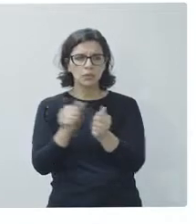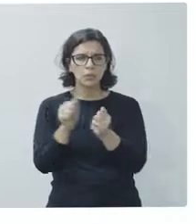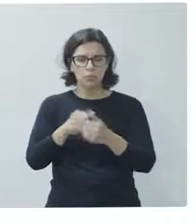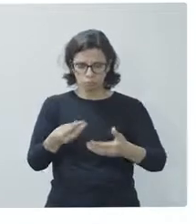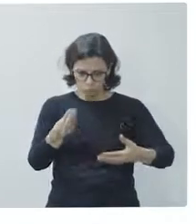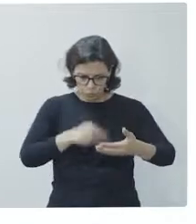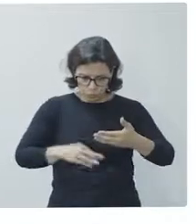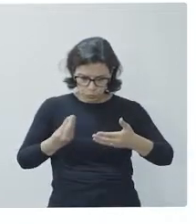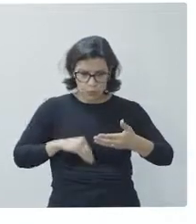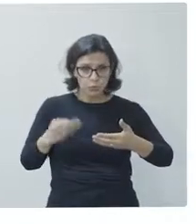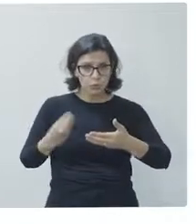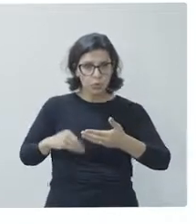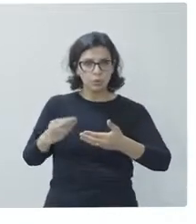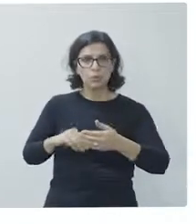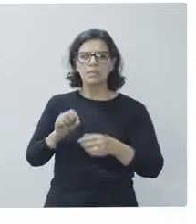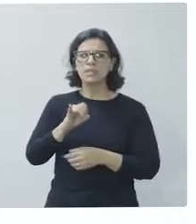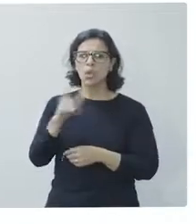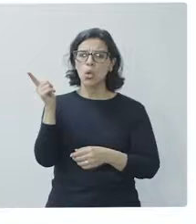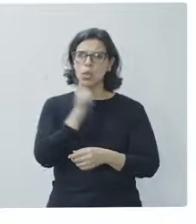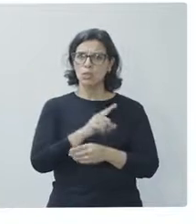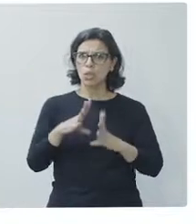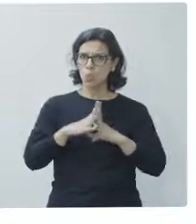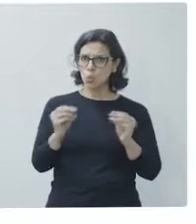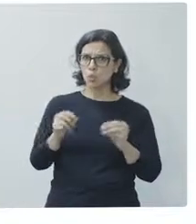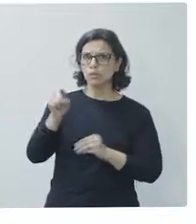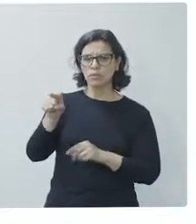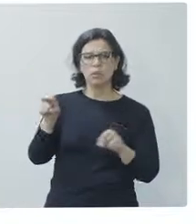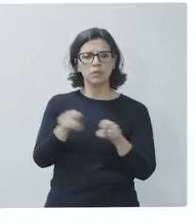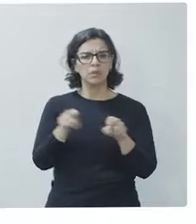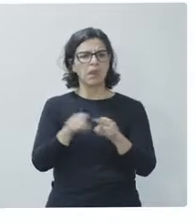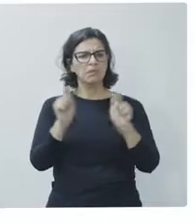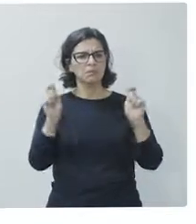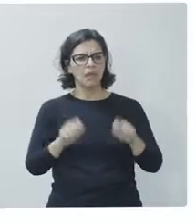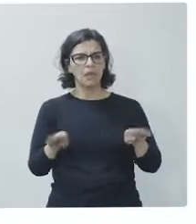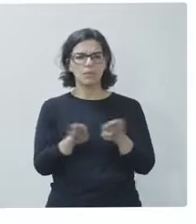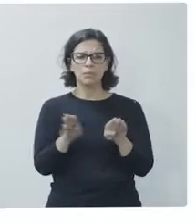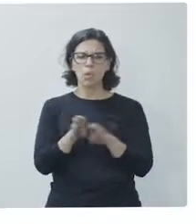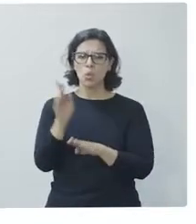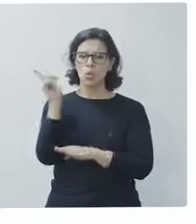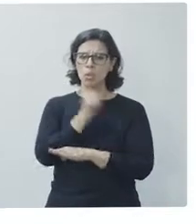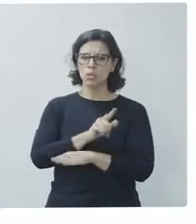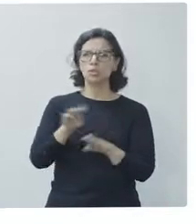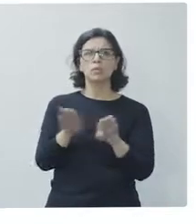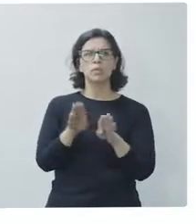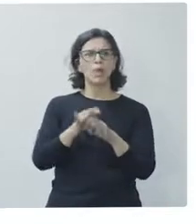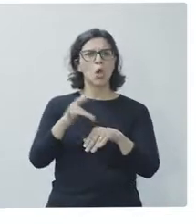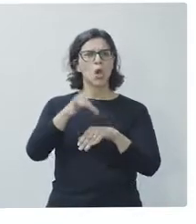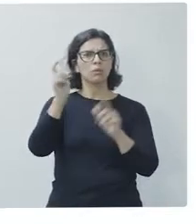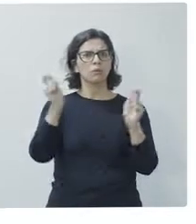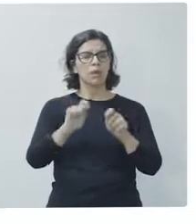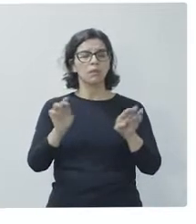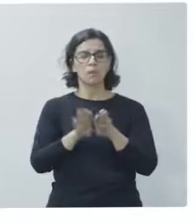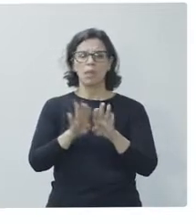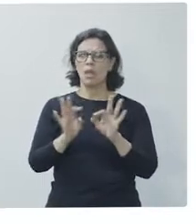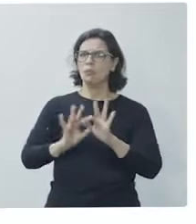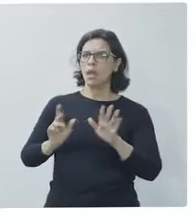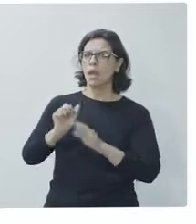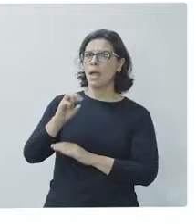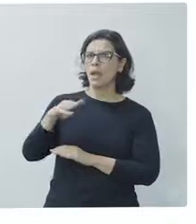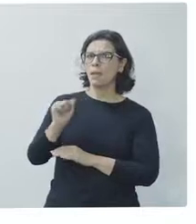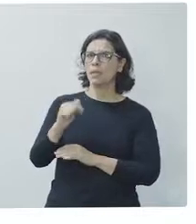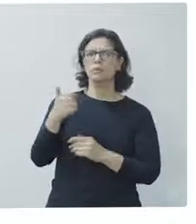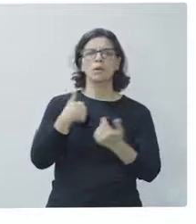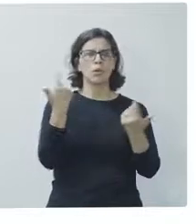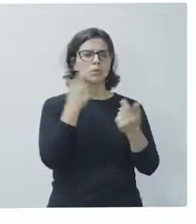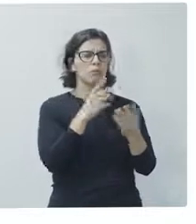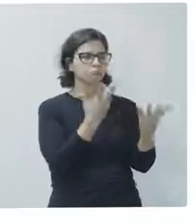seu avental. Se fui capaz de curar essa doença, posso ganhar muito ouro. Deixem a mata